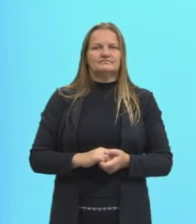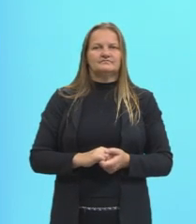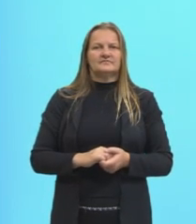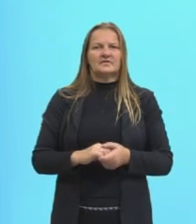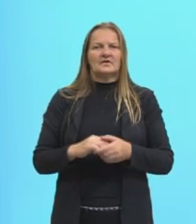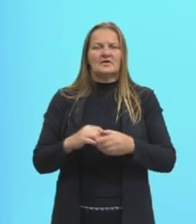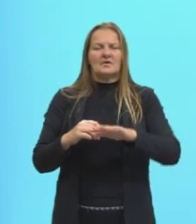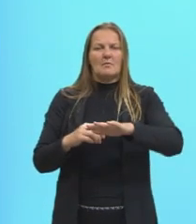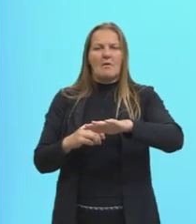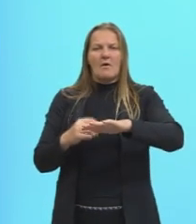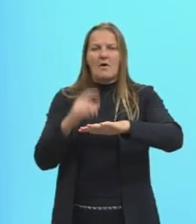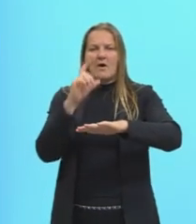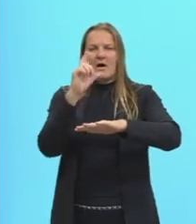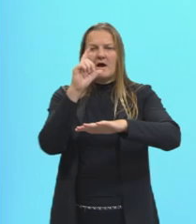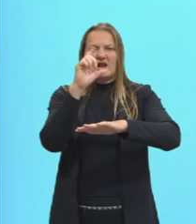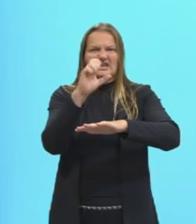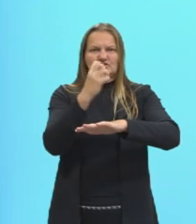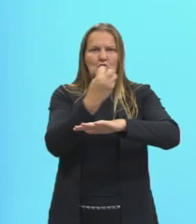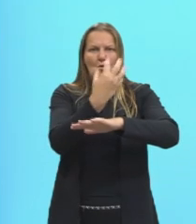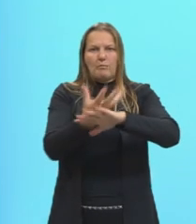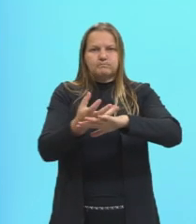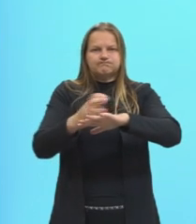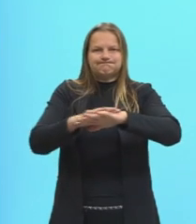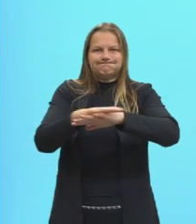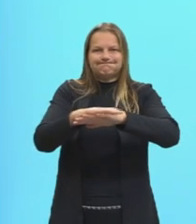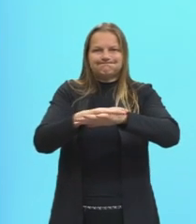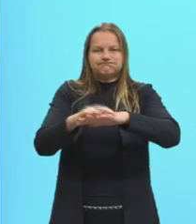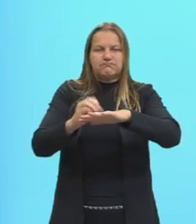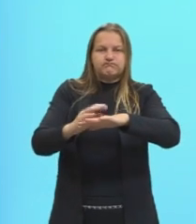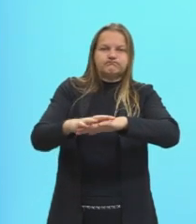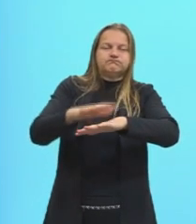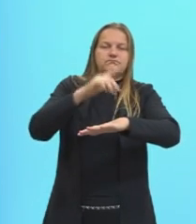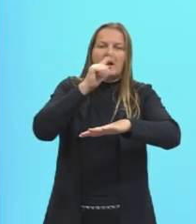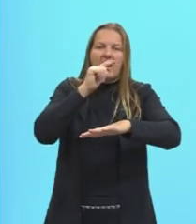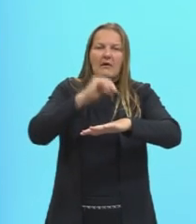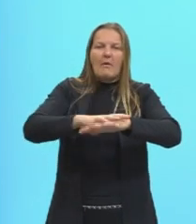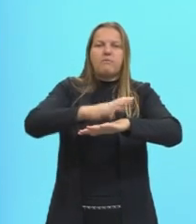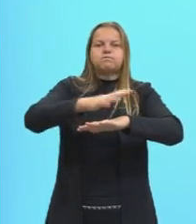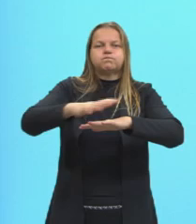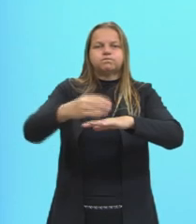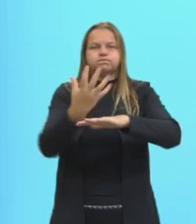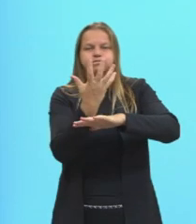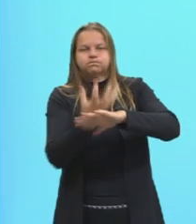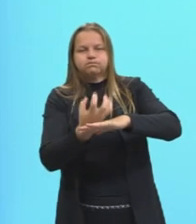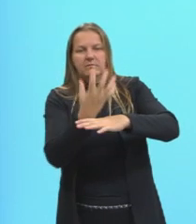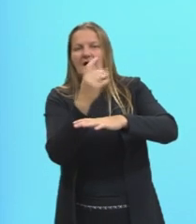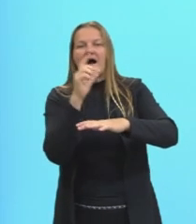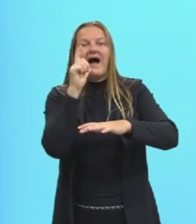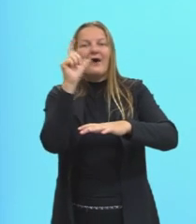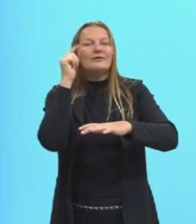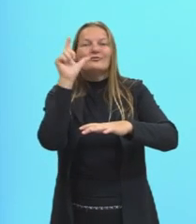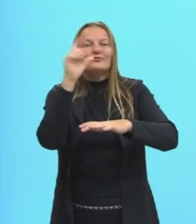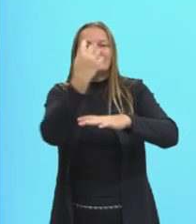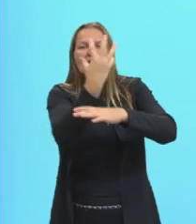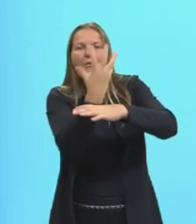entope bueiro vai dar esses problemas aí eu vou né faz uma um represamento dessa essa água da chuva e aí às vezes